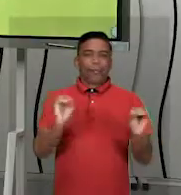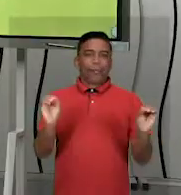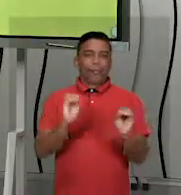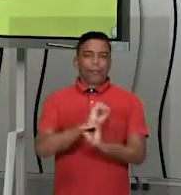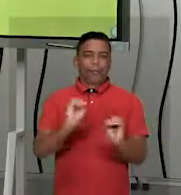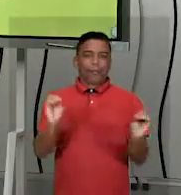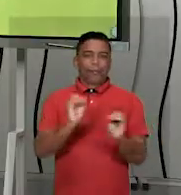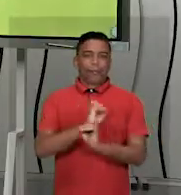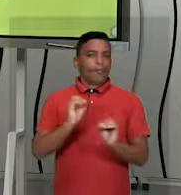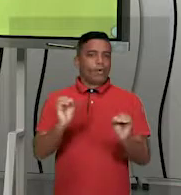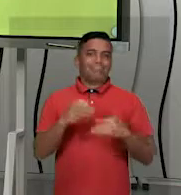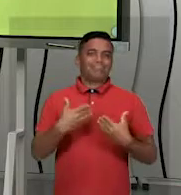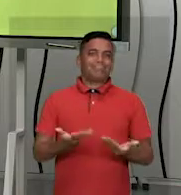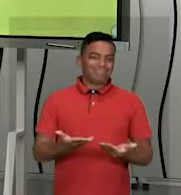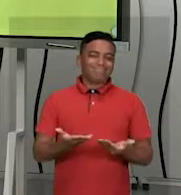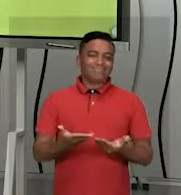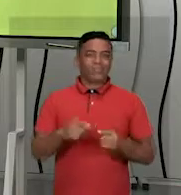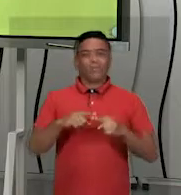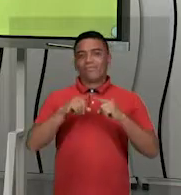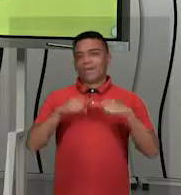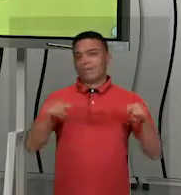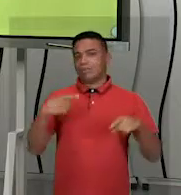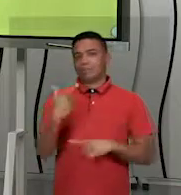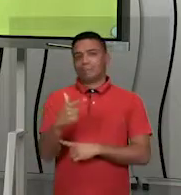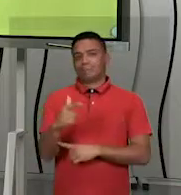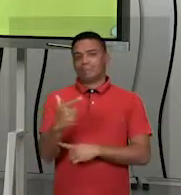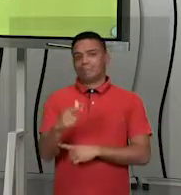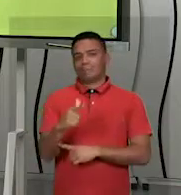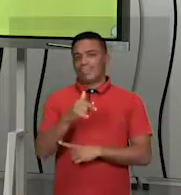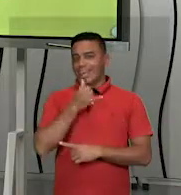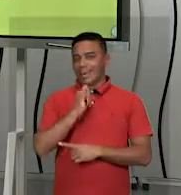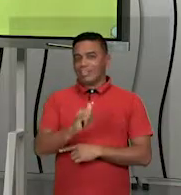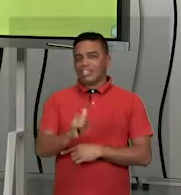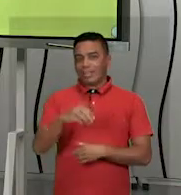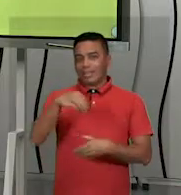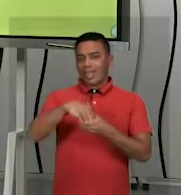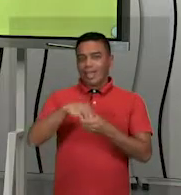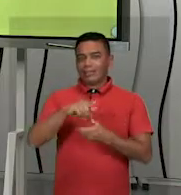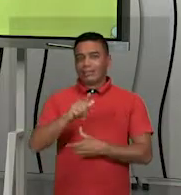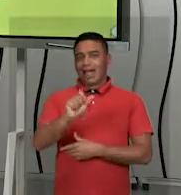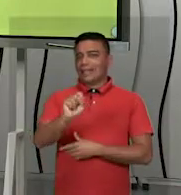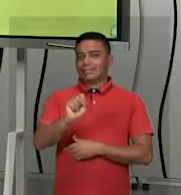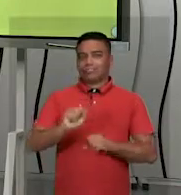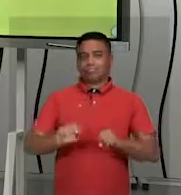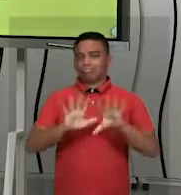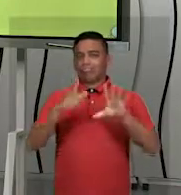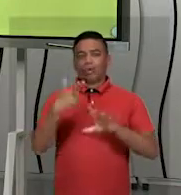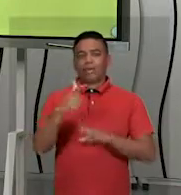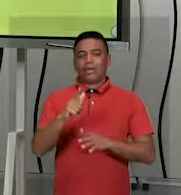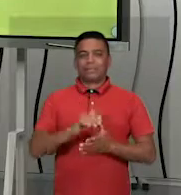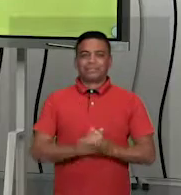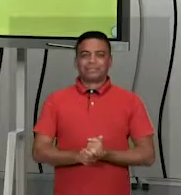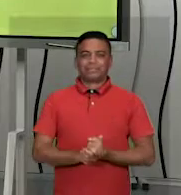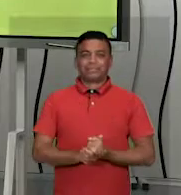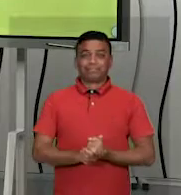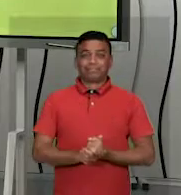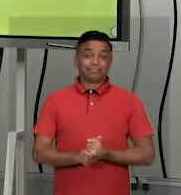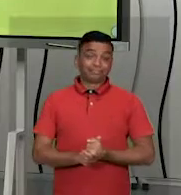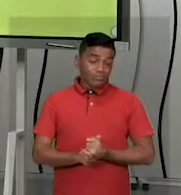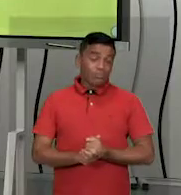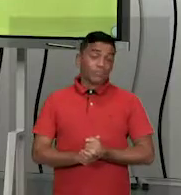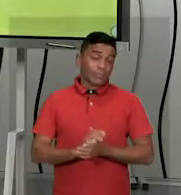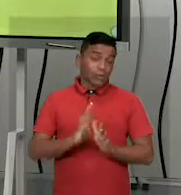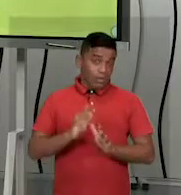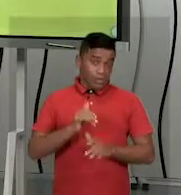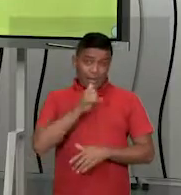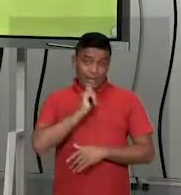vai haver alteração, variação da energia interna daquele gás, certo? Então, a energia